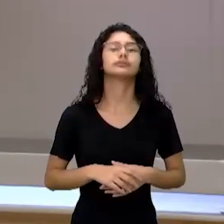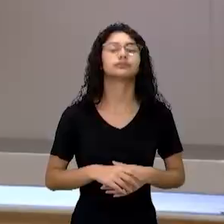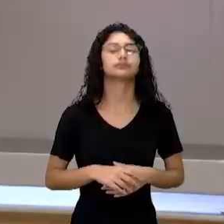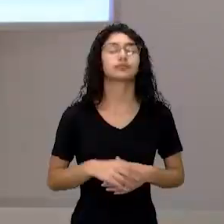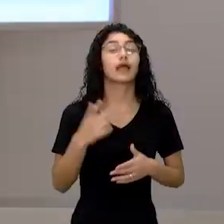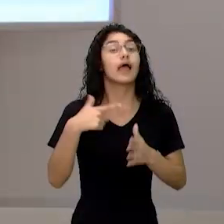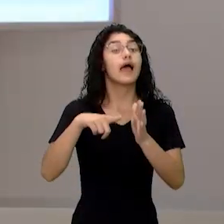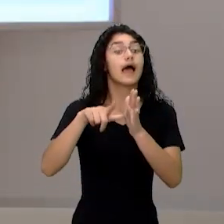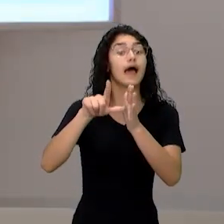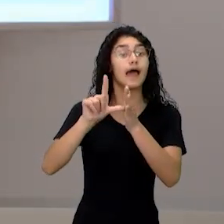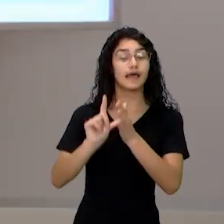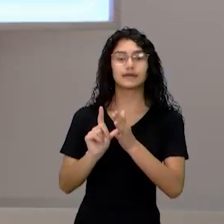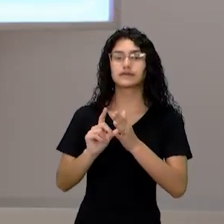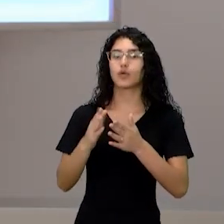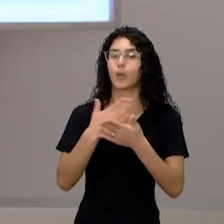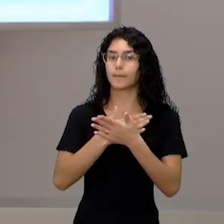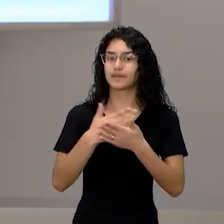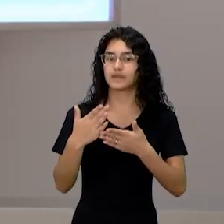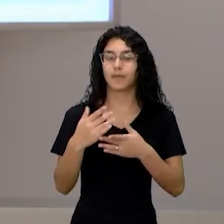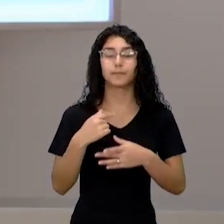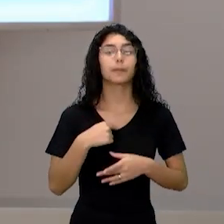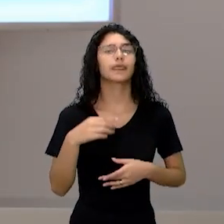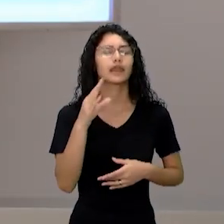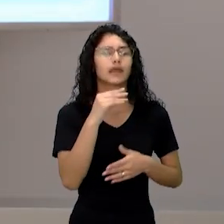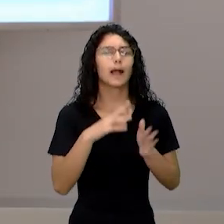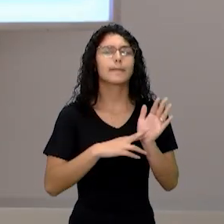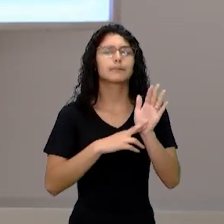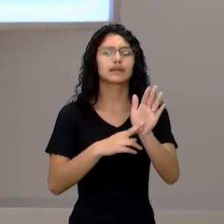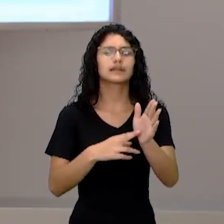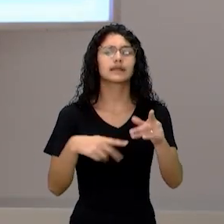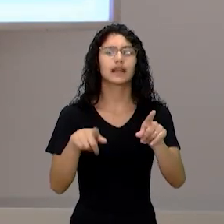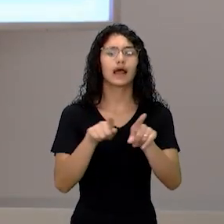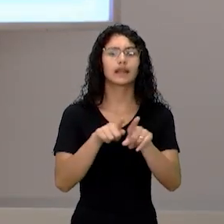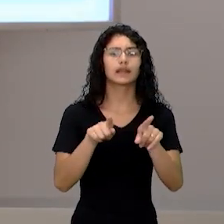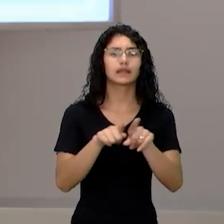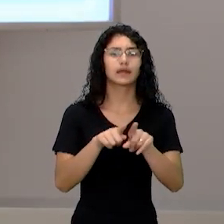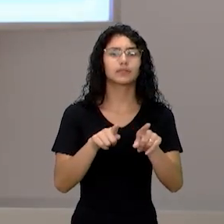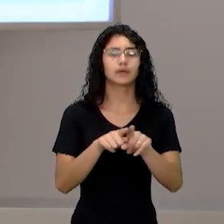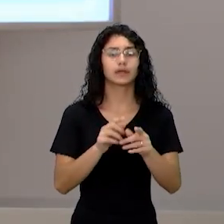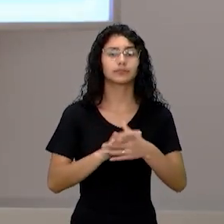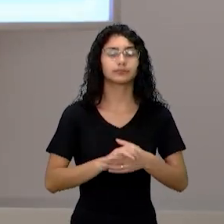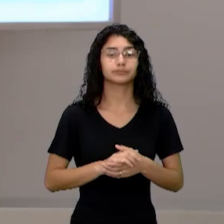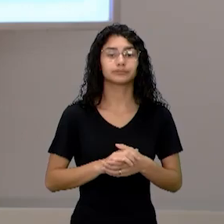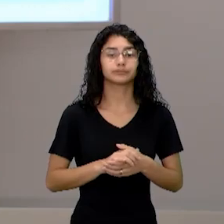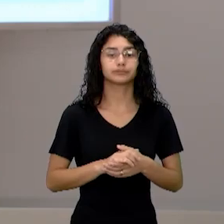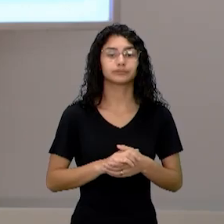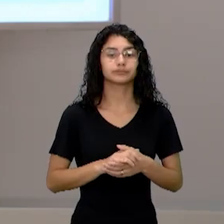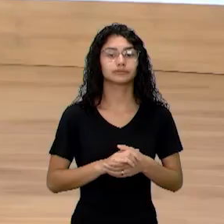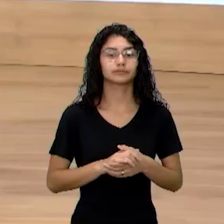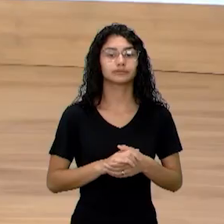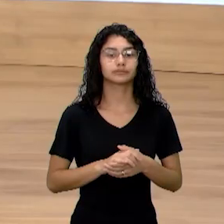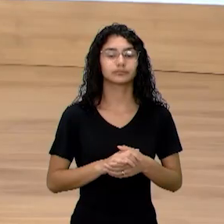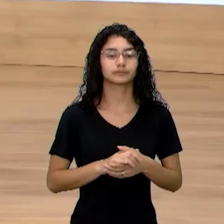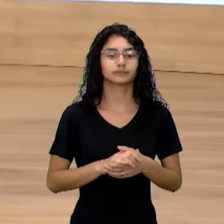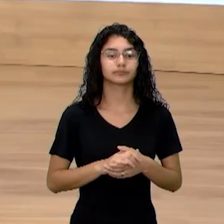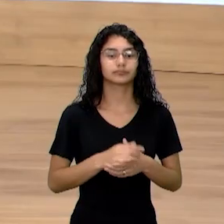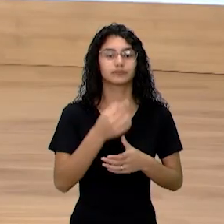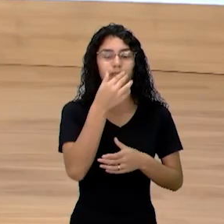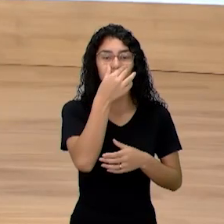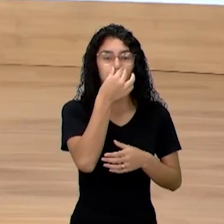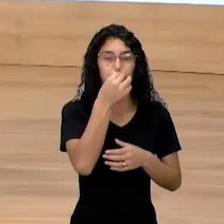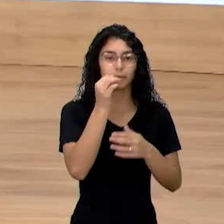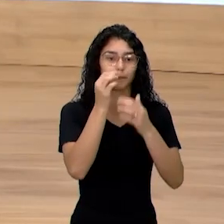Antes da Denise começar a falar, eu gostaria de apresentar a palestrante para vocês, que é uma pessoa... Eu fui mais